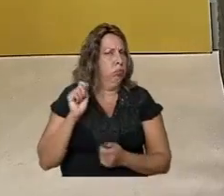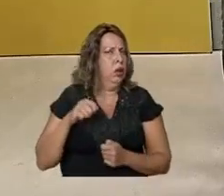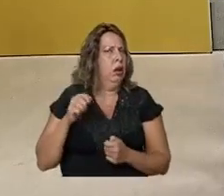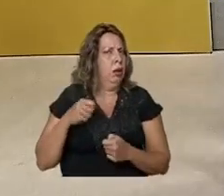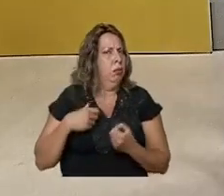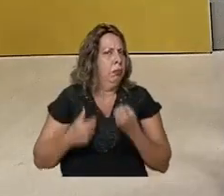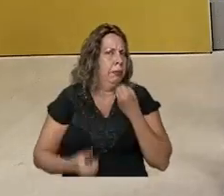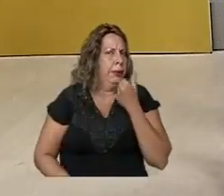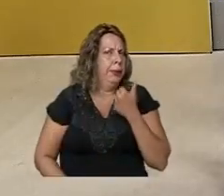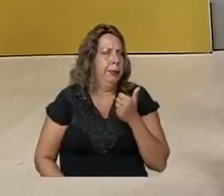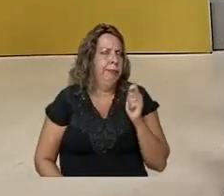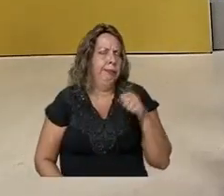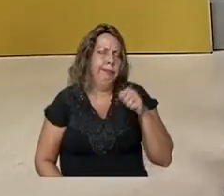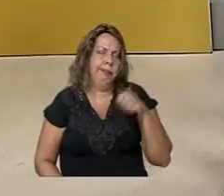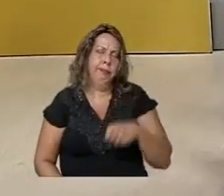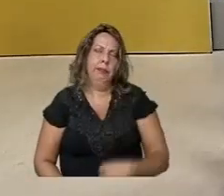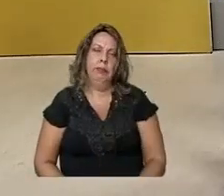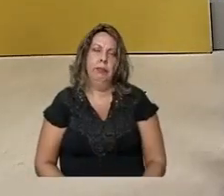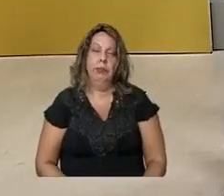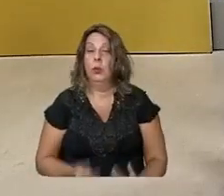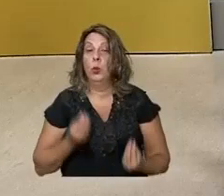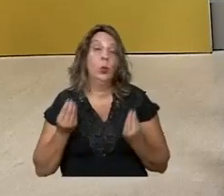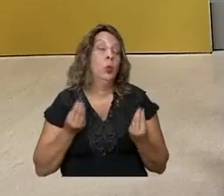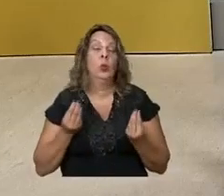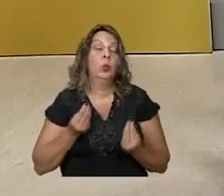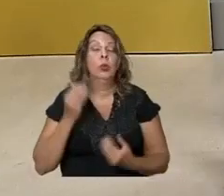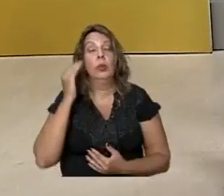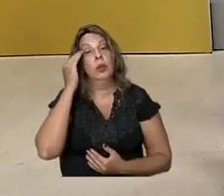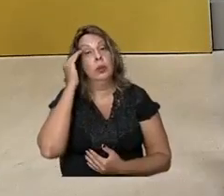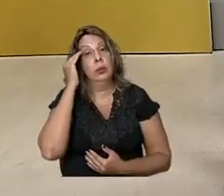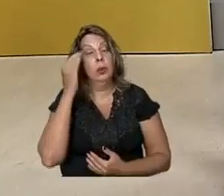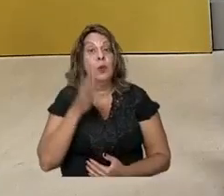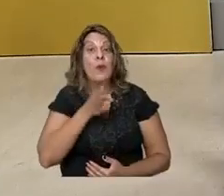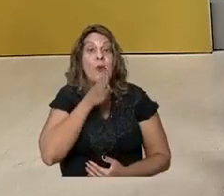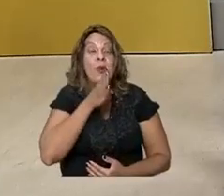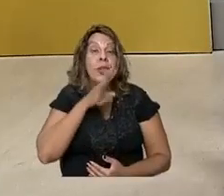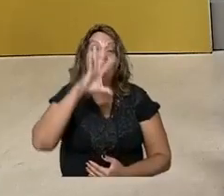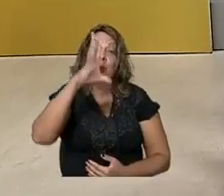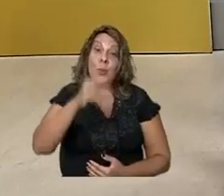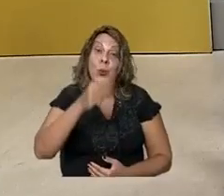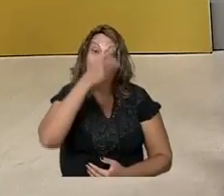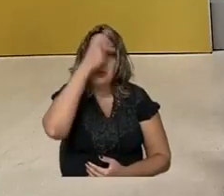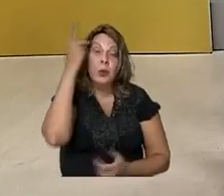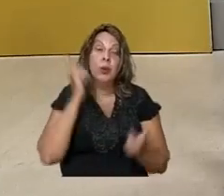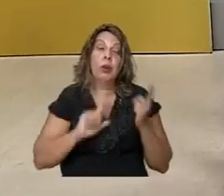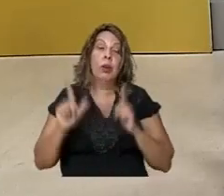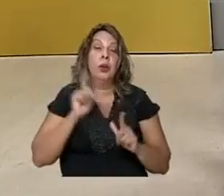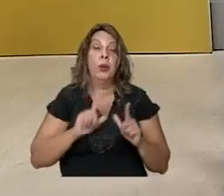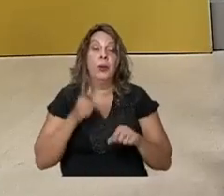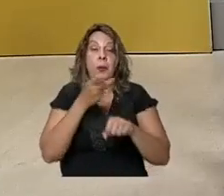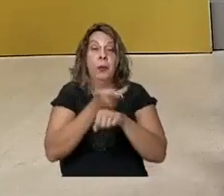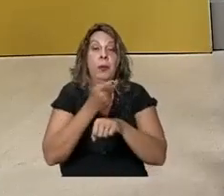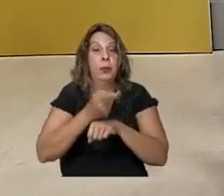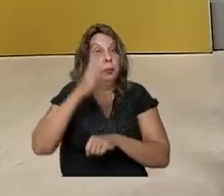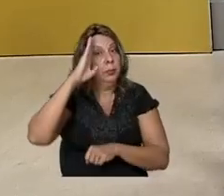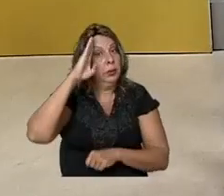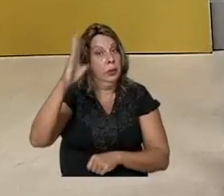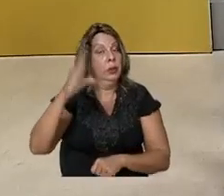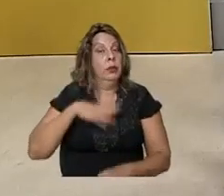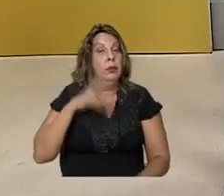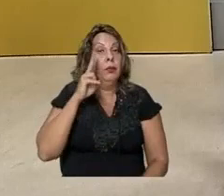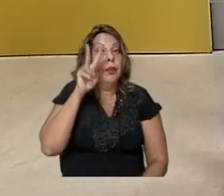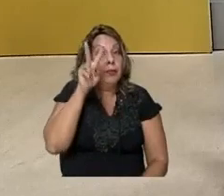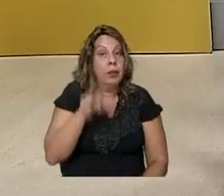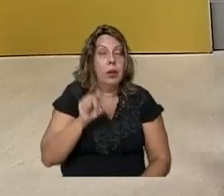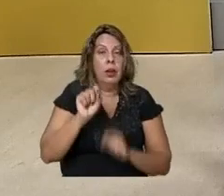sem dúvida, viu? E como é que a gente vai fazer agora? Conhecer os contemplados dos prêmios principais e a gente vai dar uma